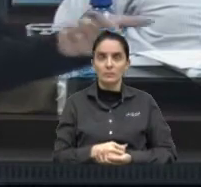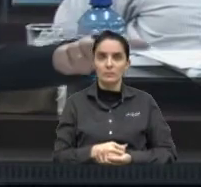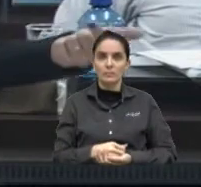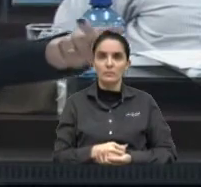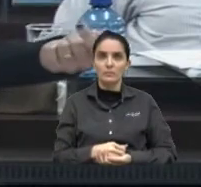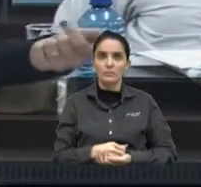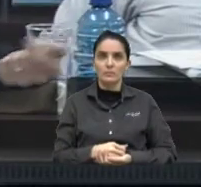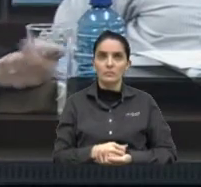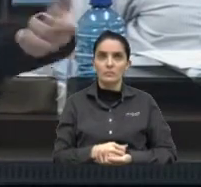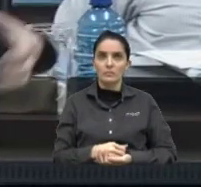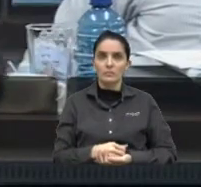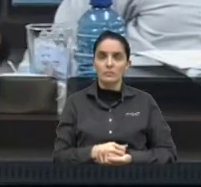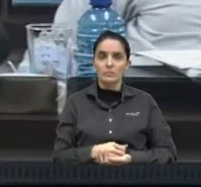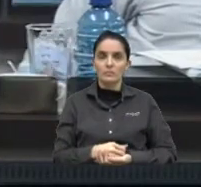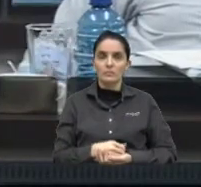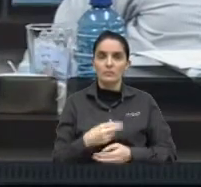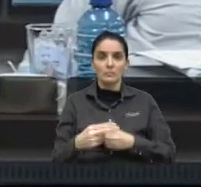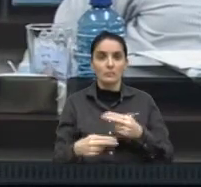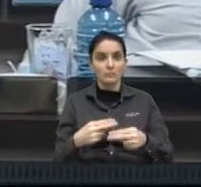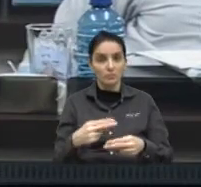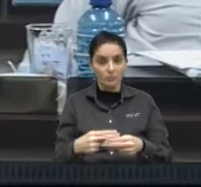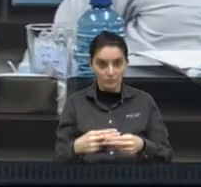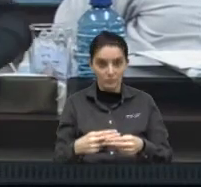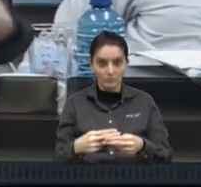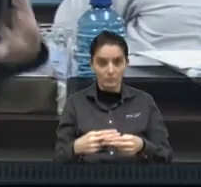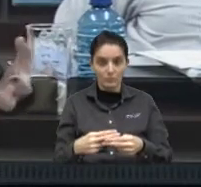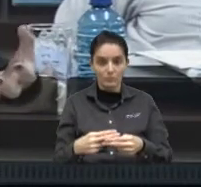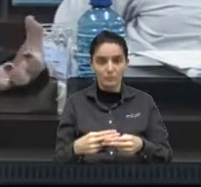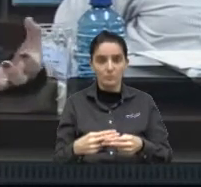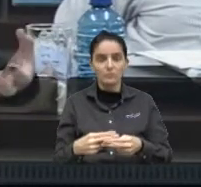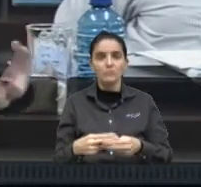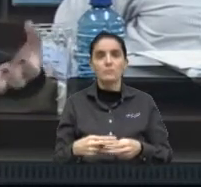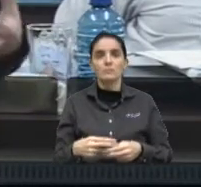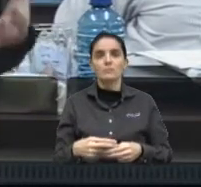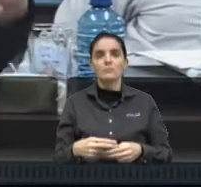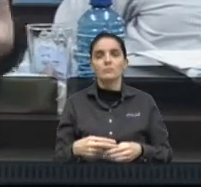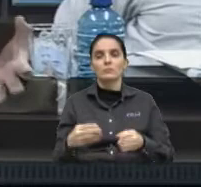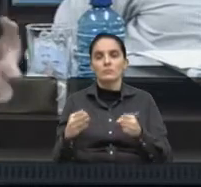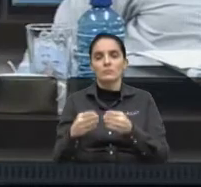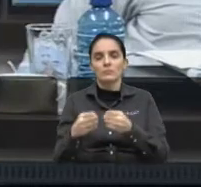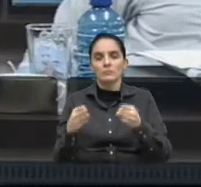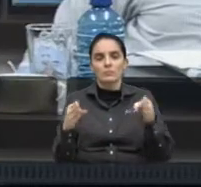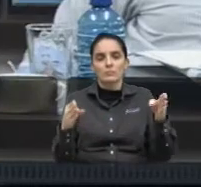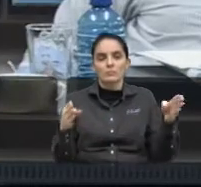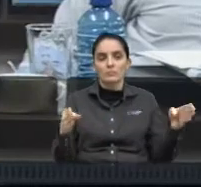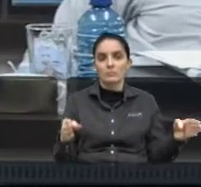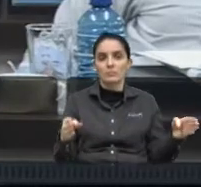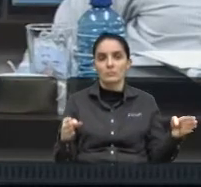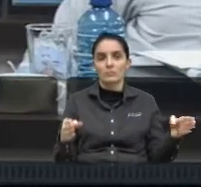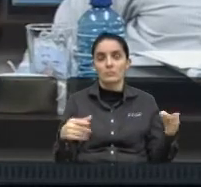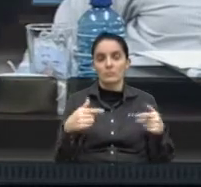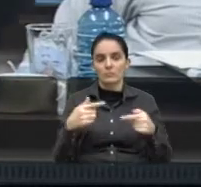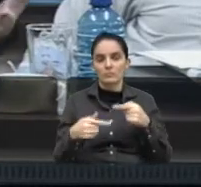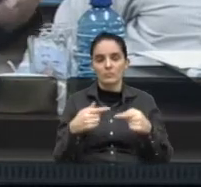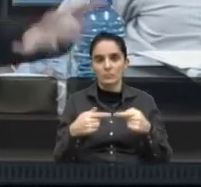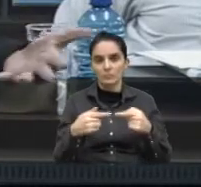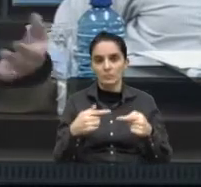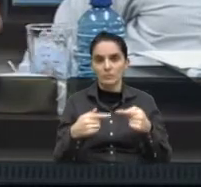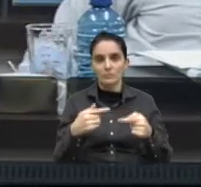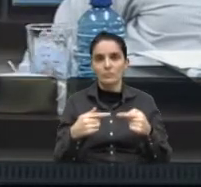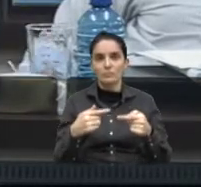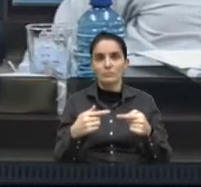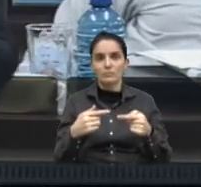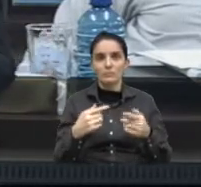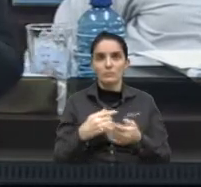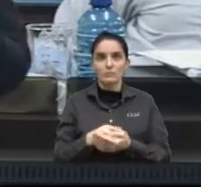do vereador então é uma possibilidade de aumentar a nossa carga de discussão por diversas vezes